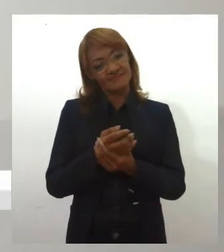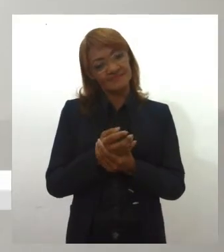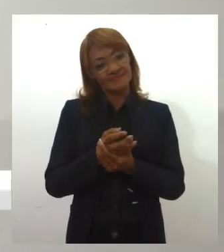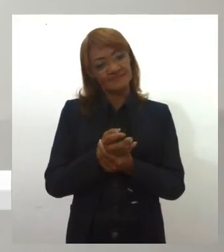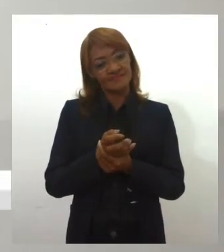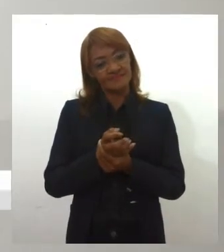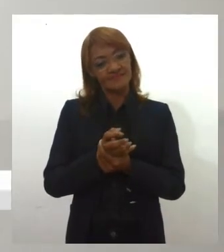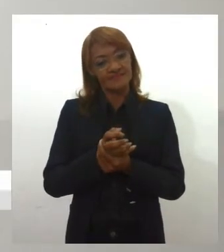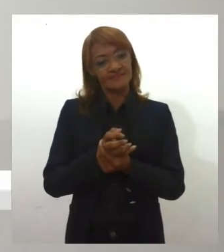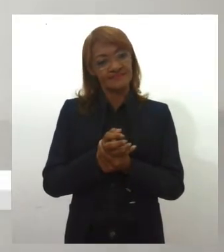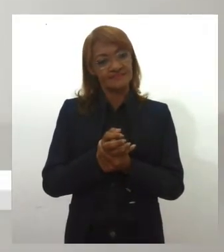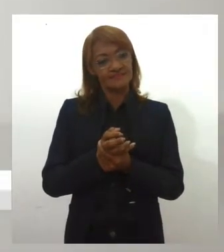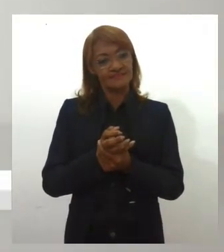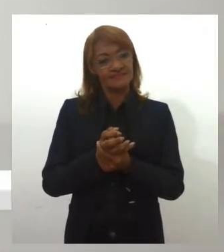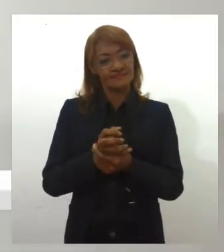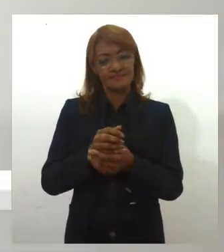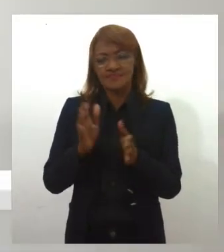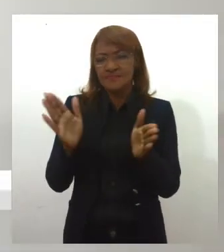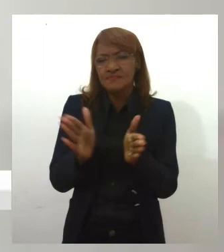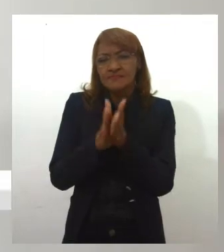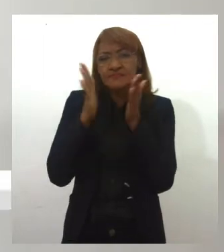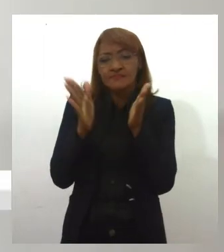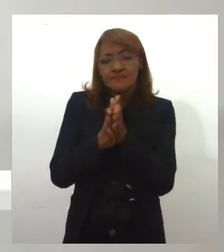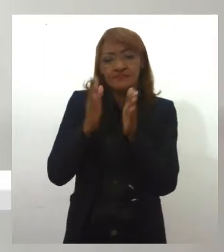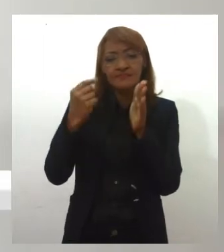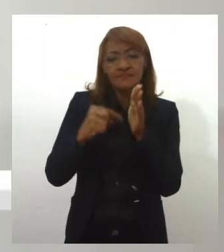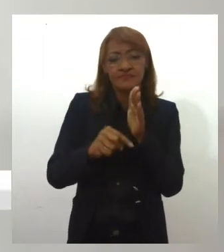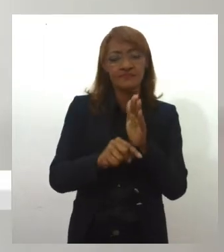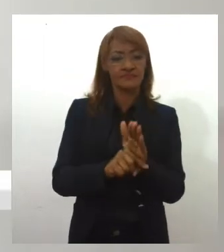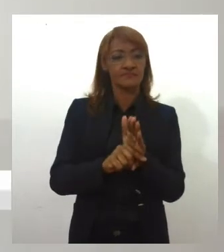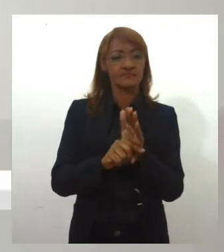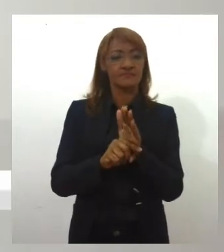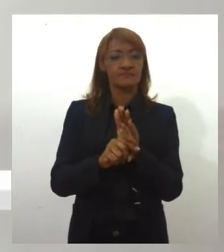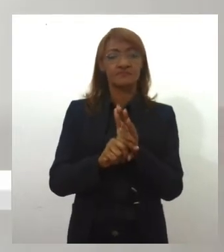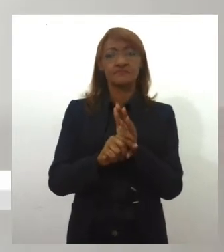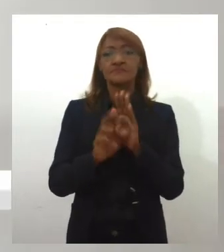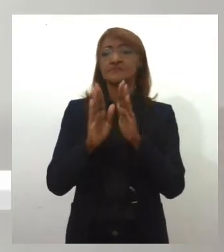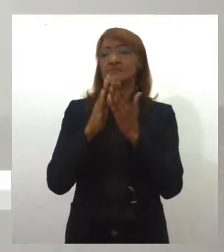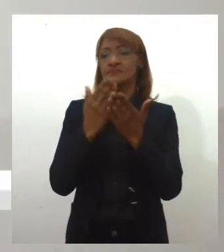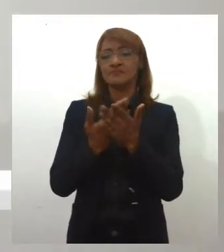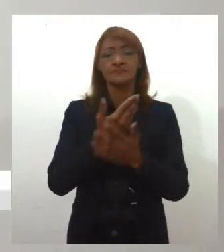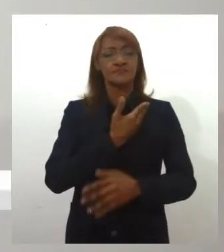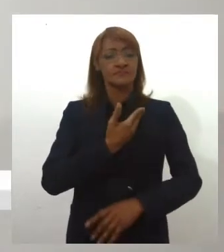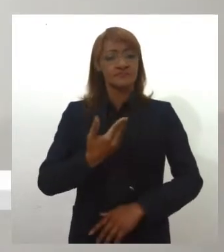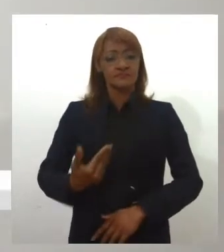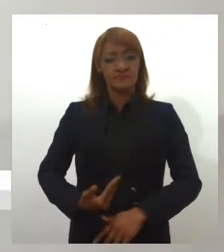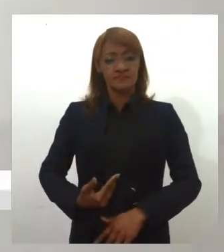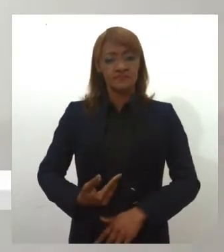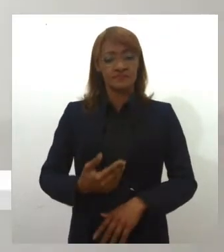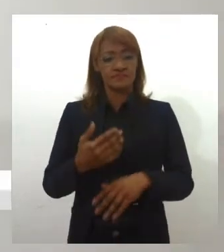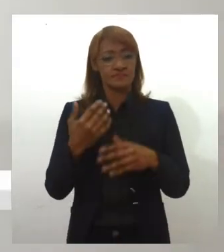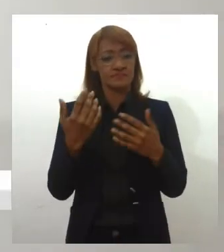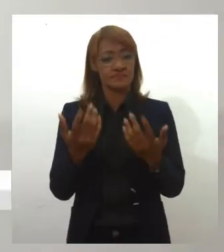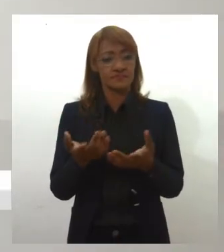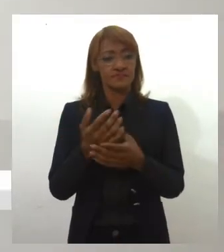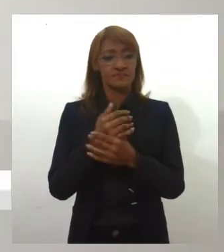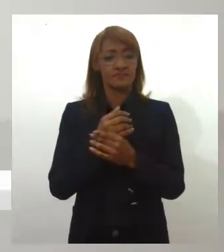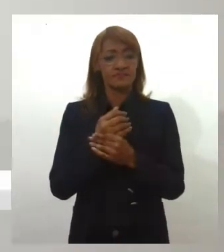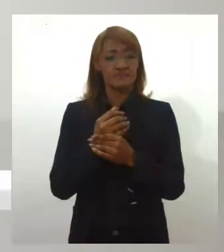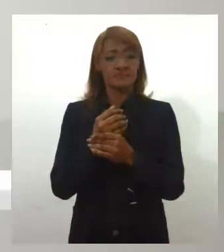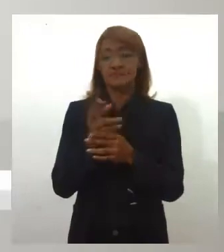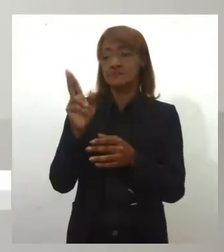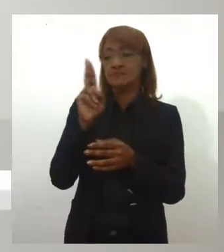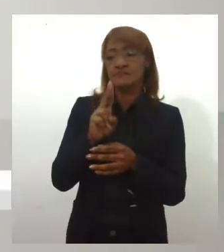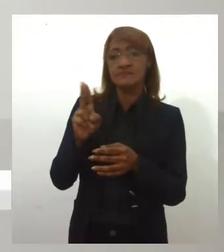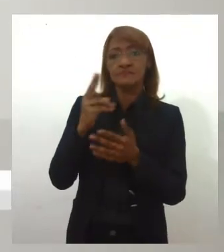uma infância muito pobre, estudei minha vida toda em escola pública, e eu fui ter acesso à universidade mais tarde,